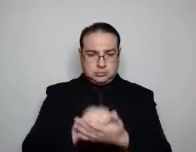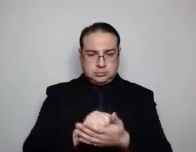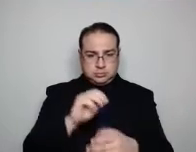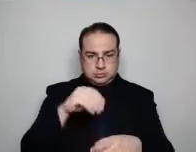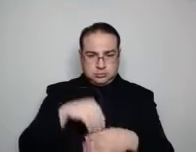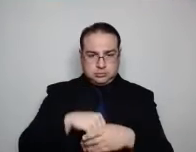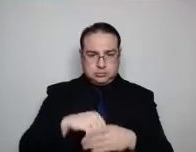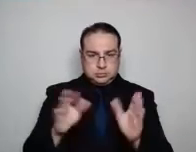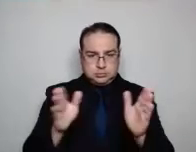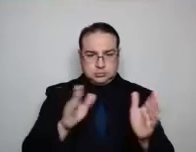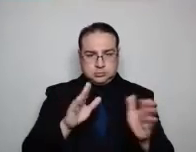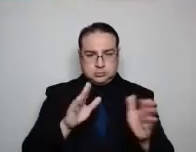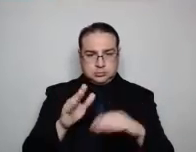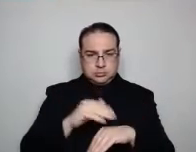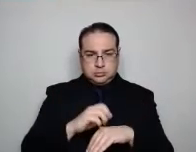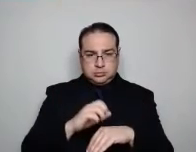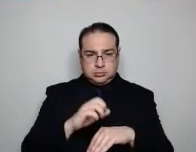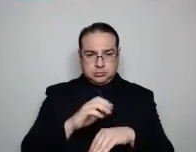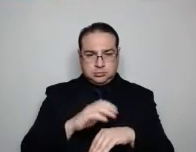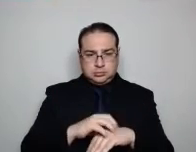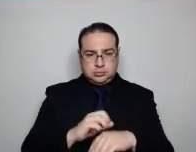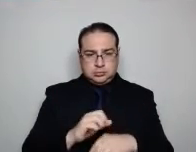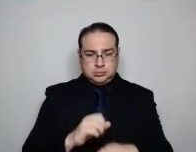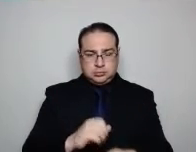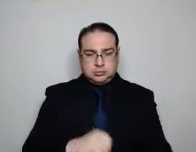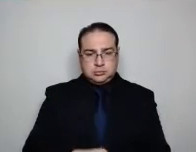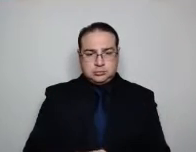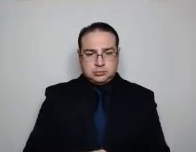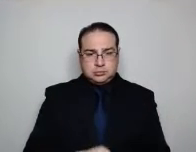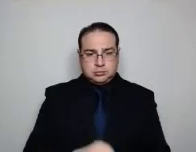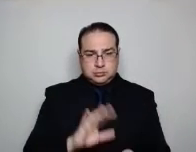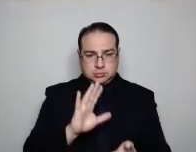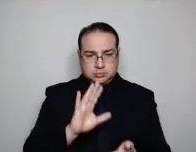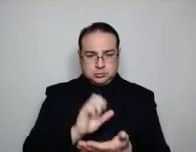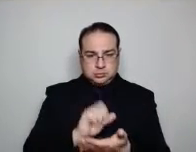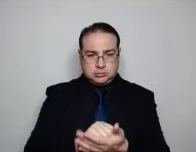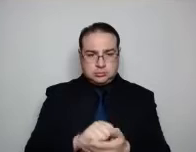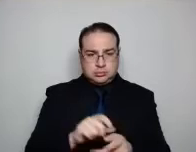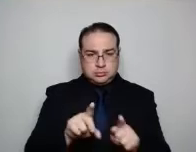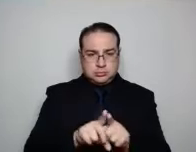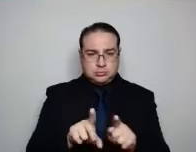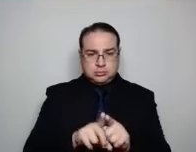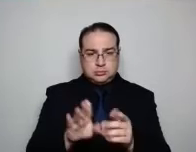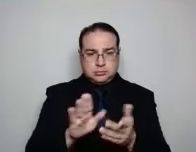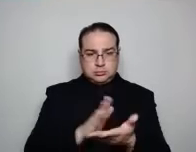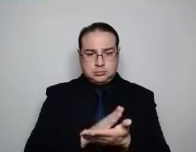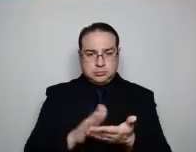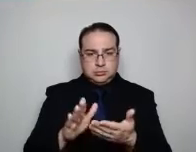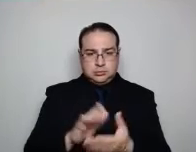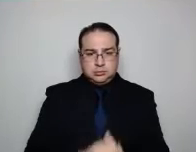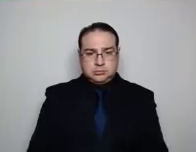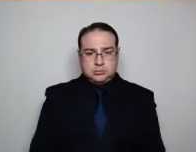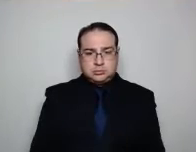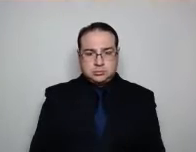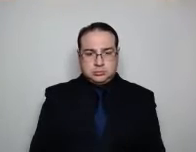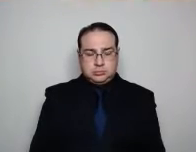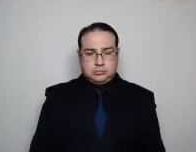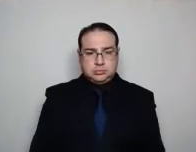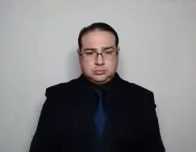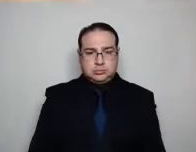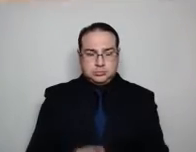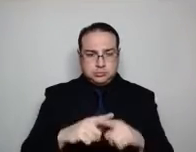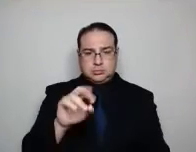né? Okay. Seria agrado interno, né? Não cabe sustentação oral. Isso foi dito,